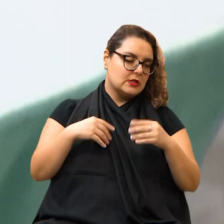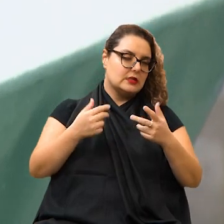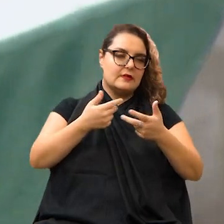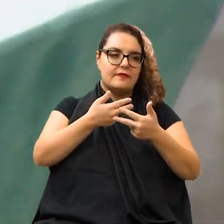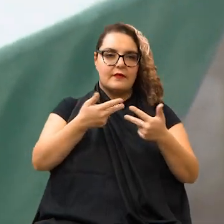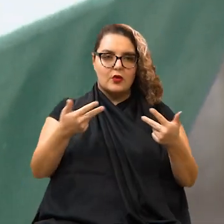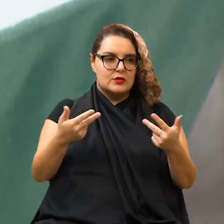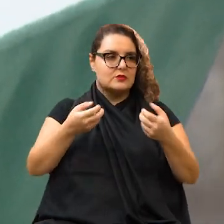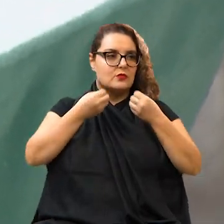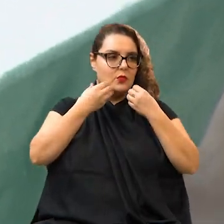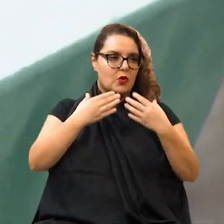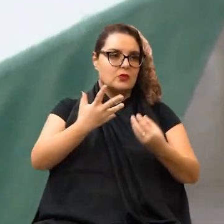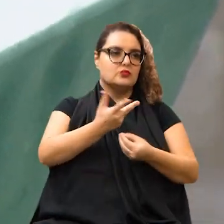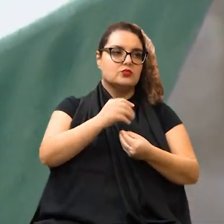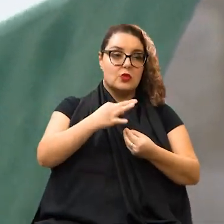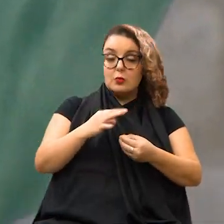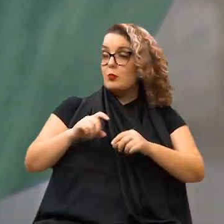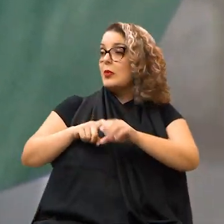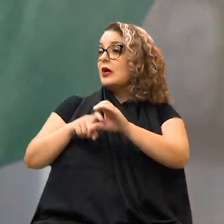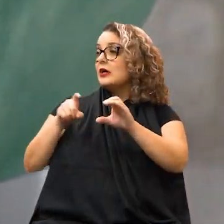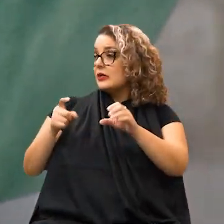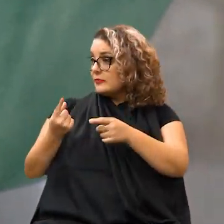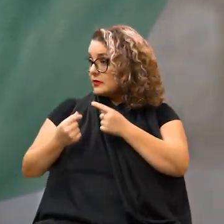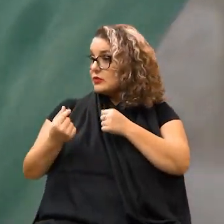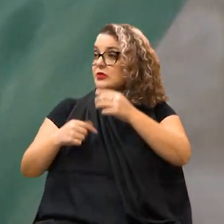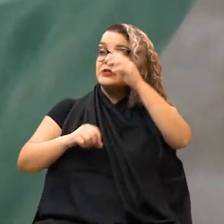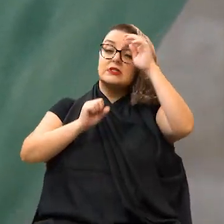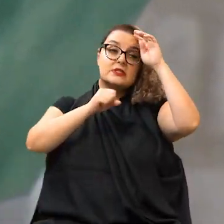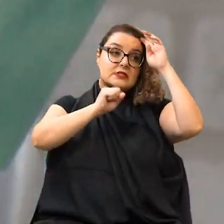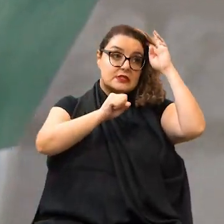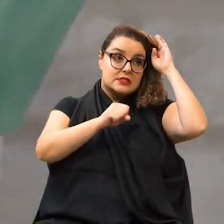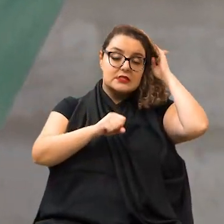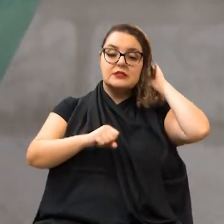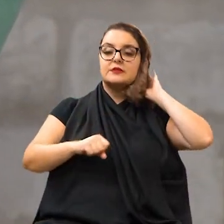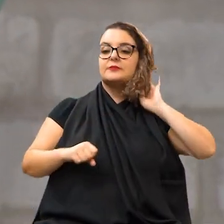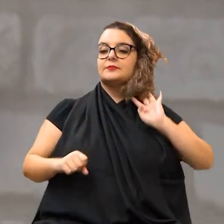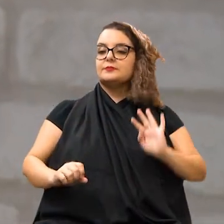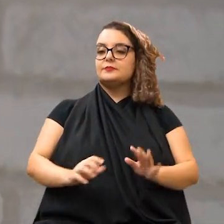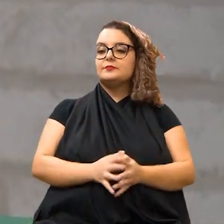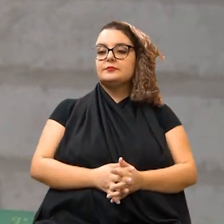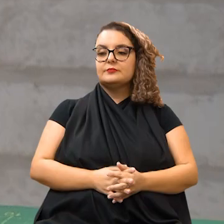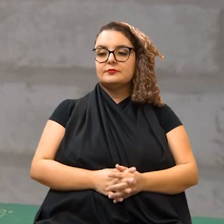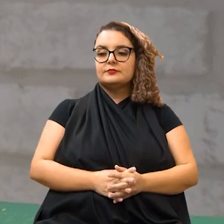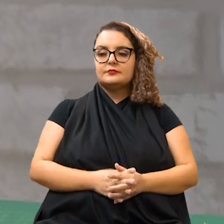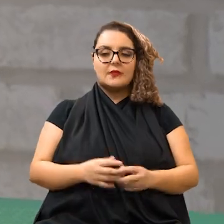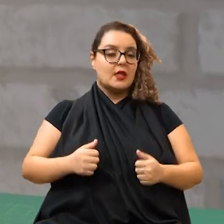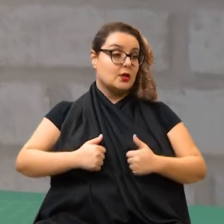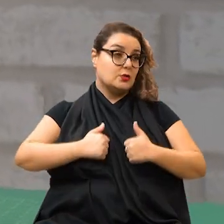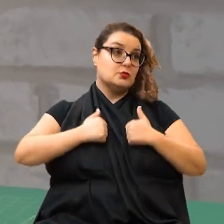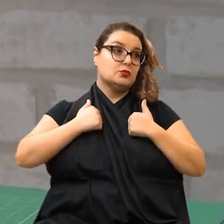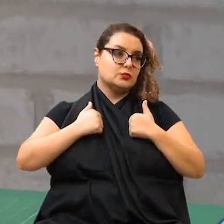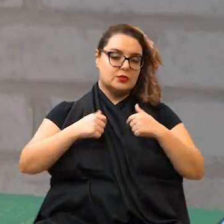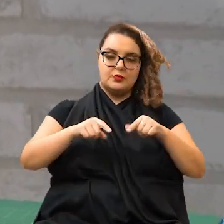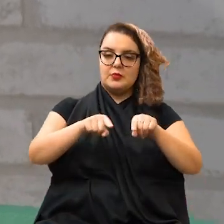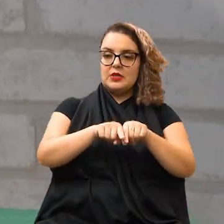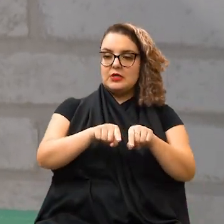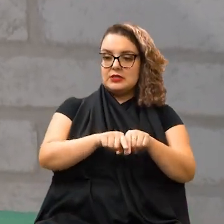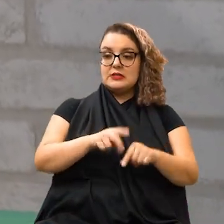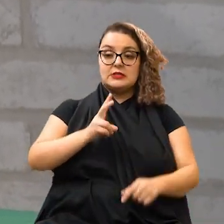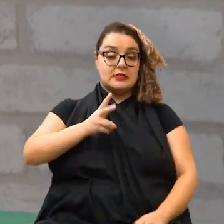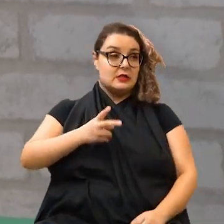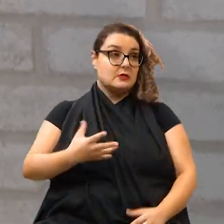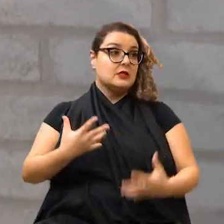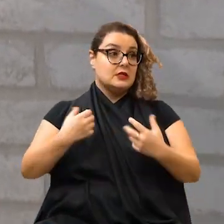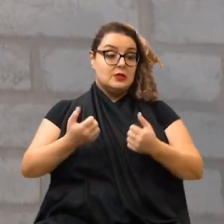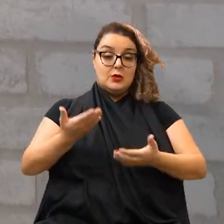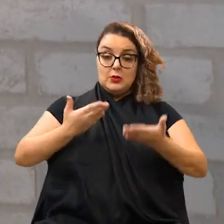tanta coisa boa que o artesanato traz, sabe? Traz uma independência financeira. A elevação da autoestima, né?